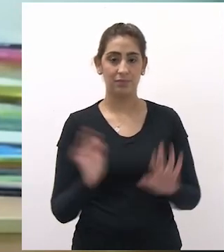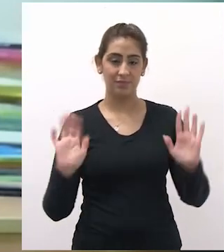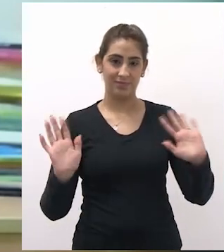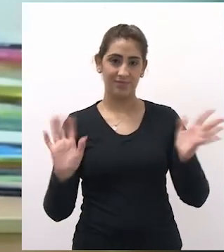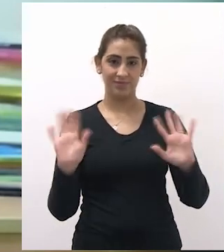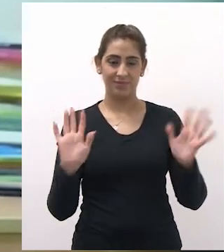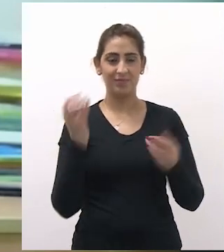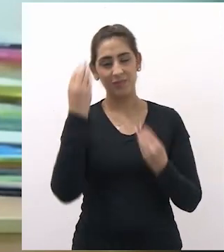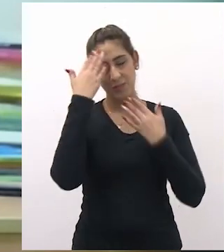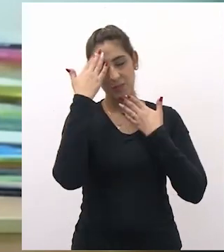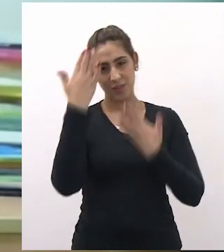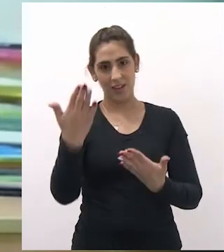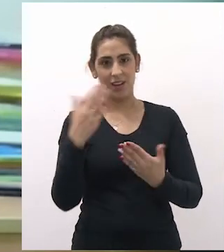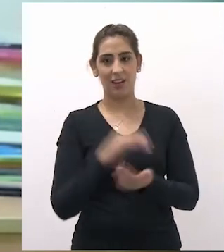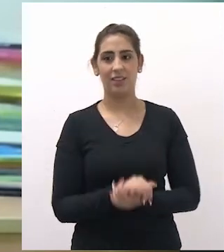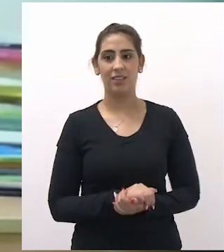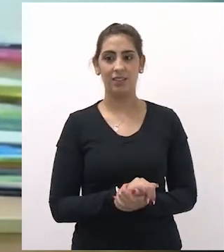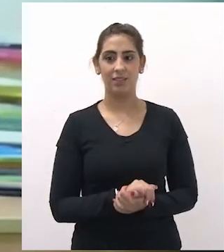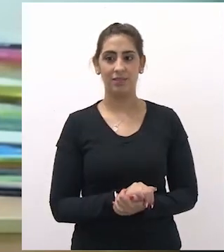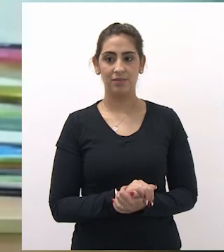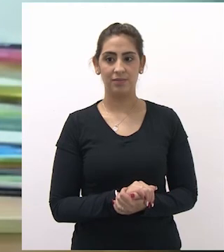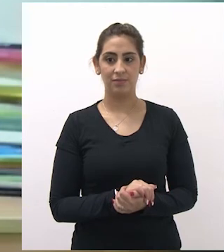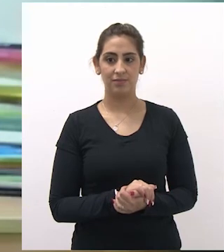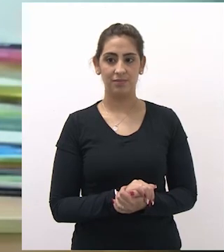tchau, gente. Obrigada aí